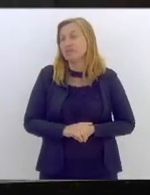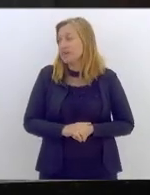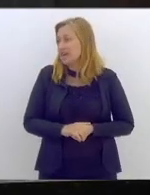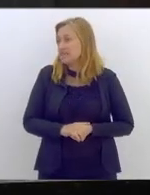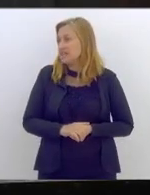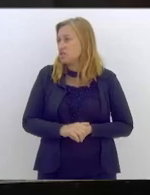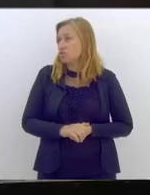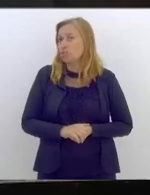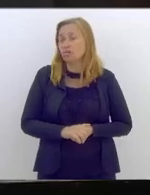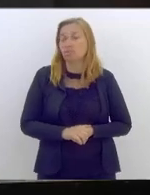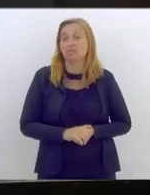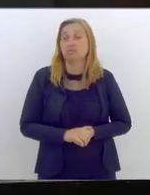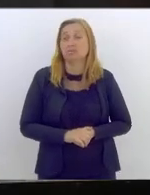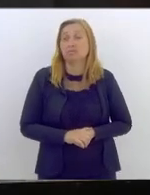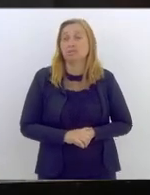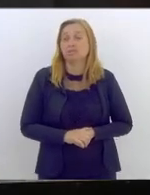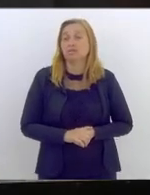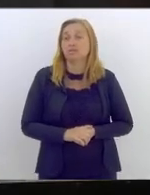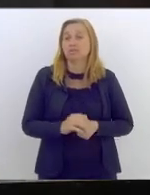E ele fez